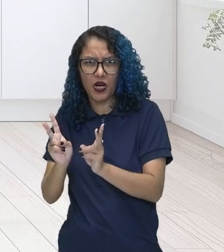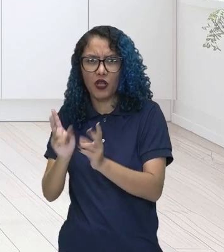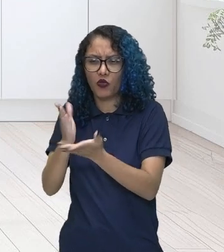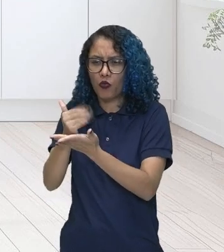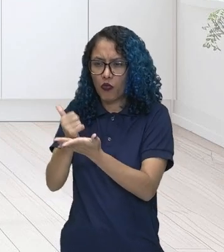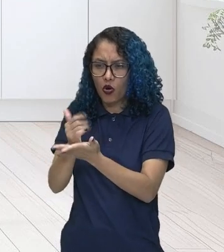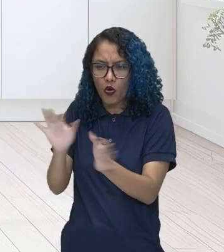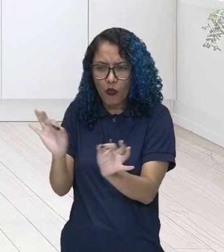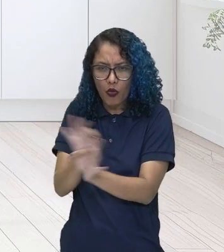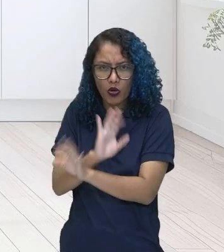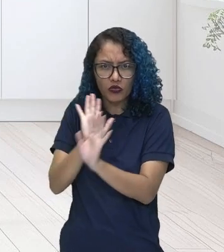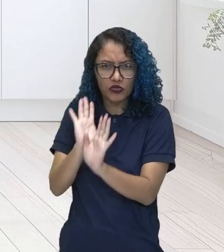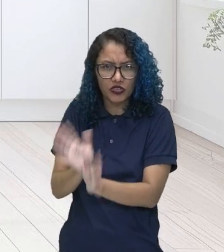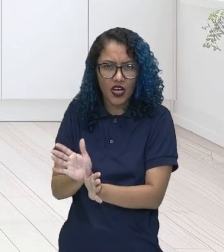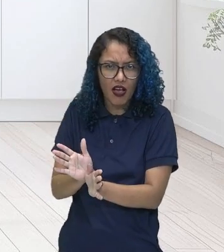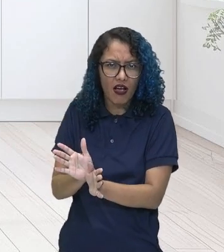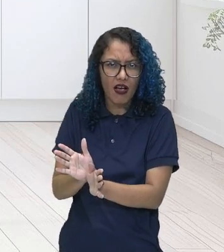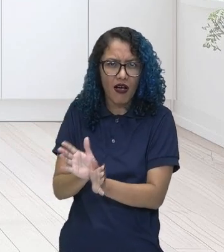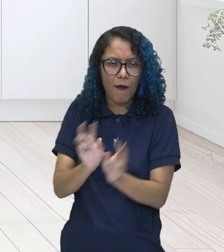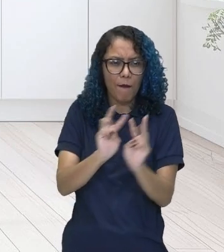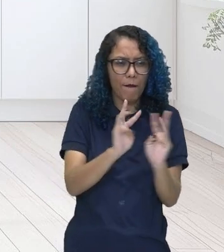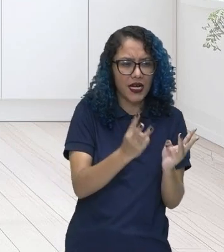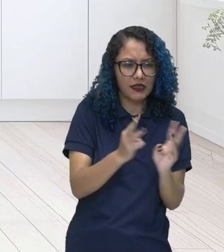minha pergunta.